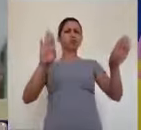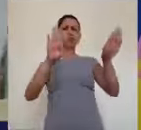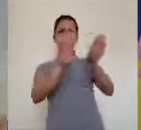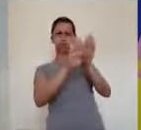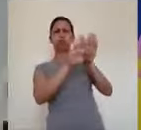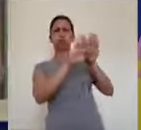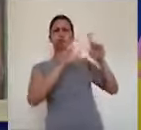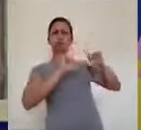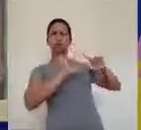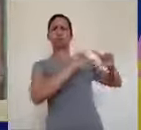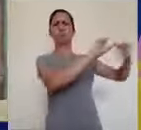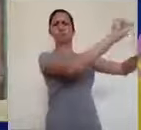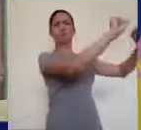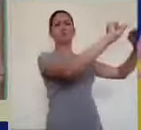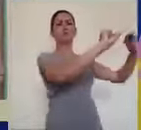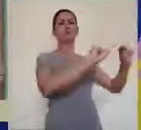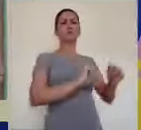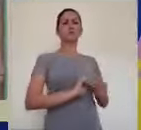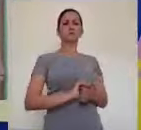ao fechá-la